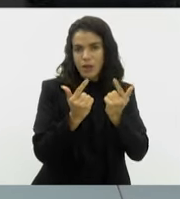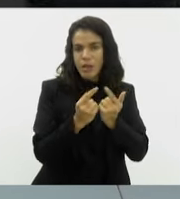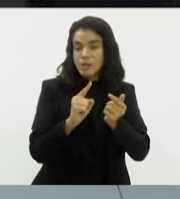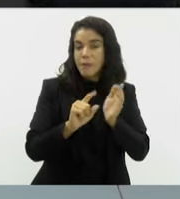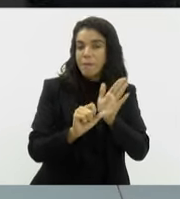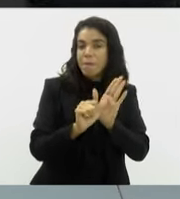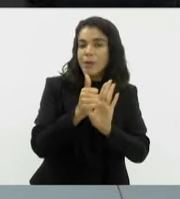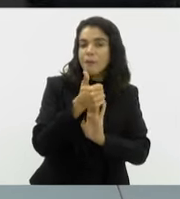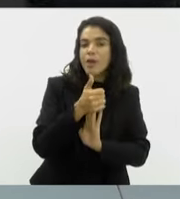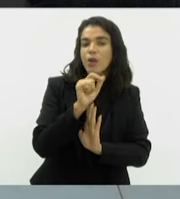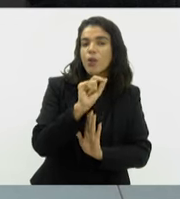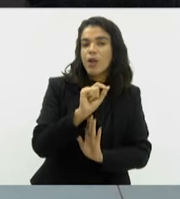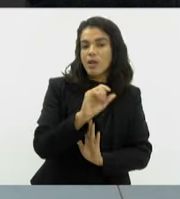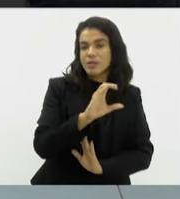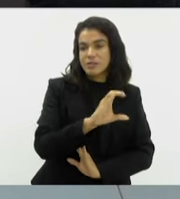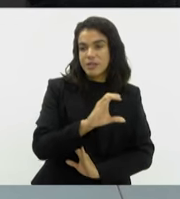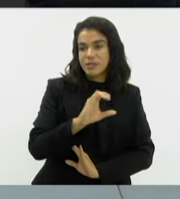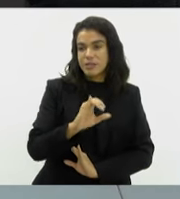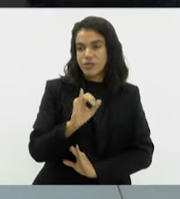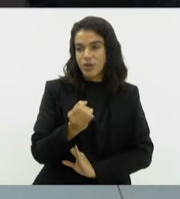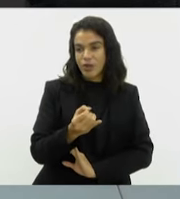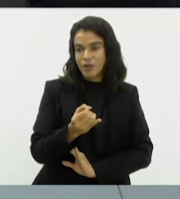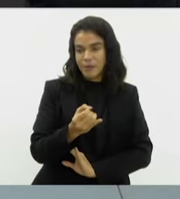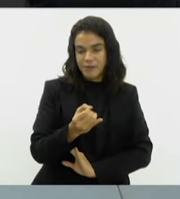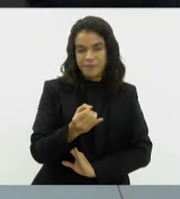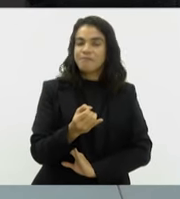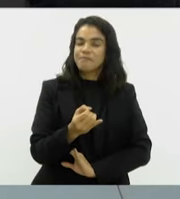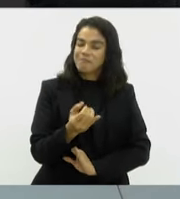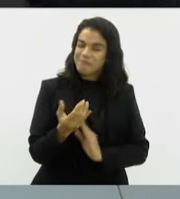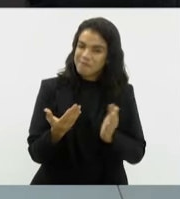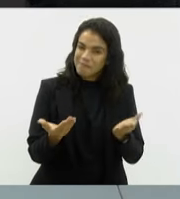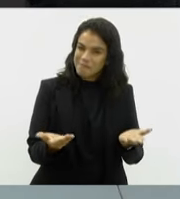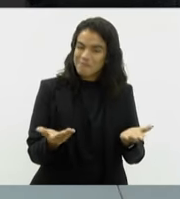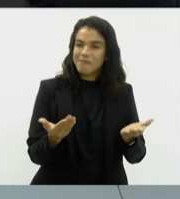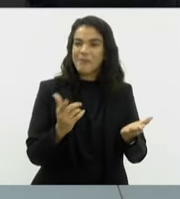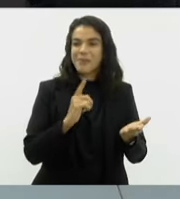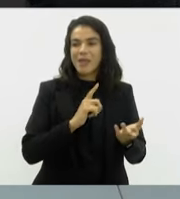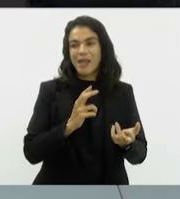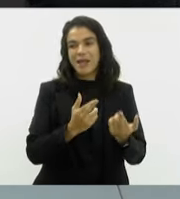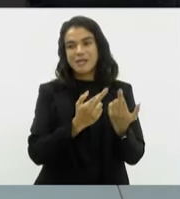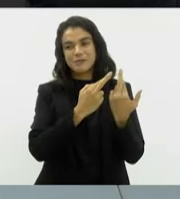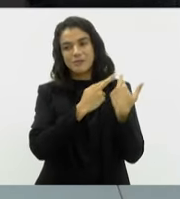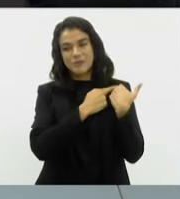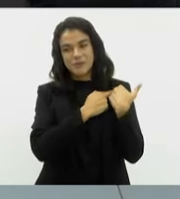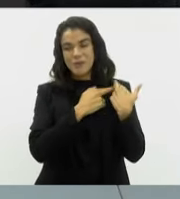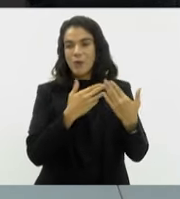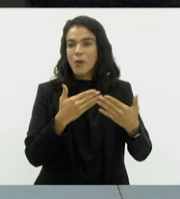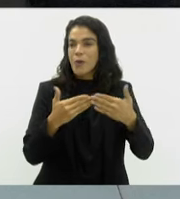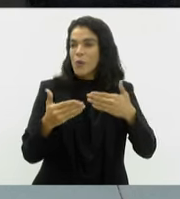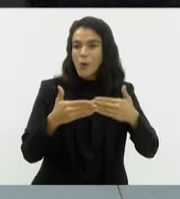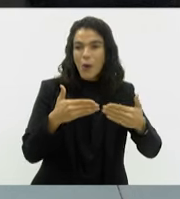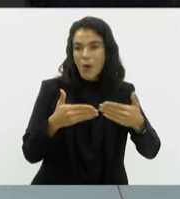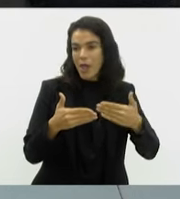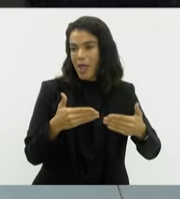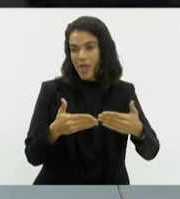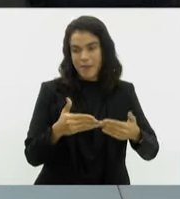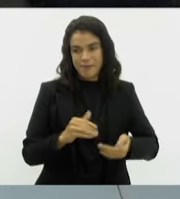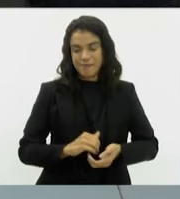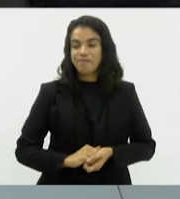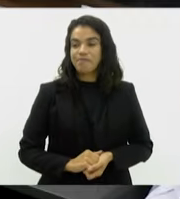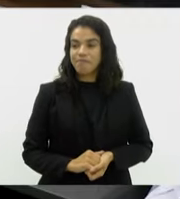entrada é a CCJ, nesse caso, né, tem competência para qualquer das áreas, entendo eu.